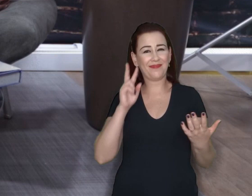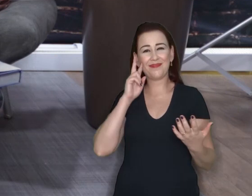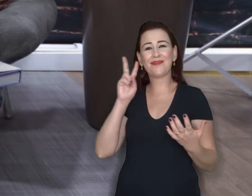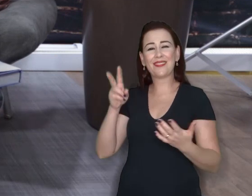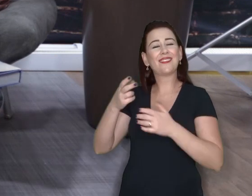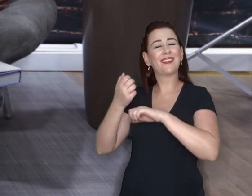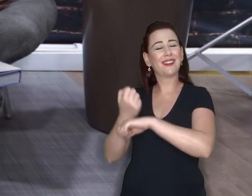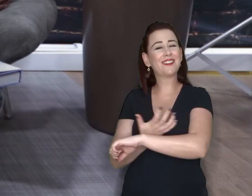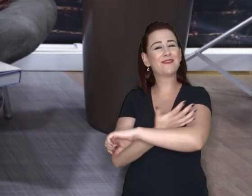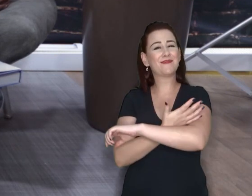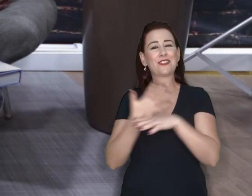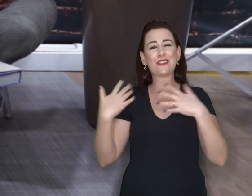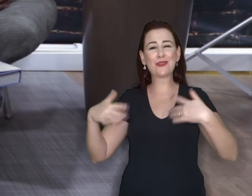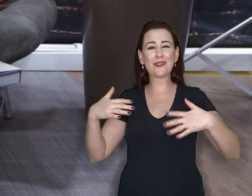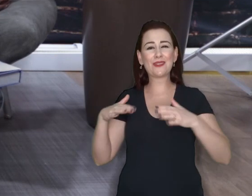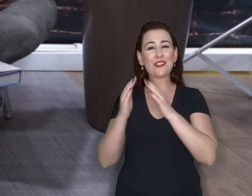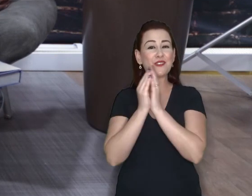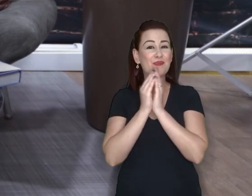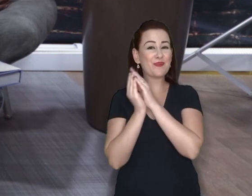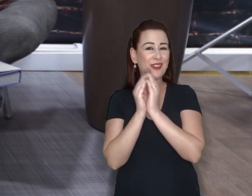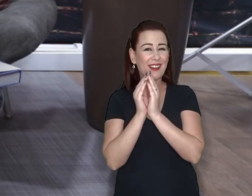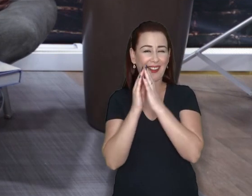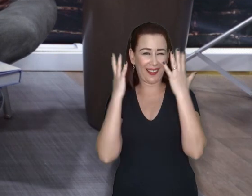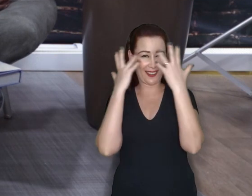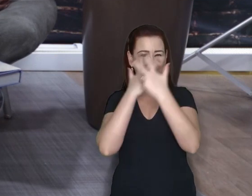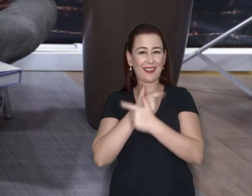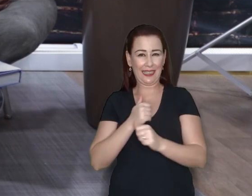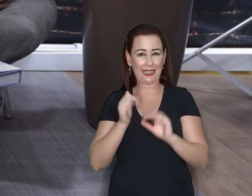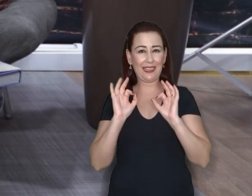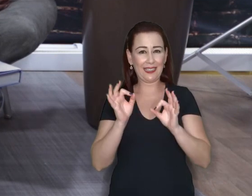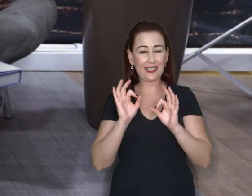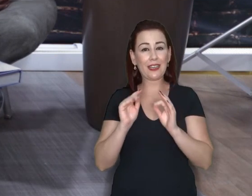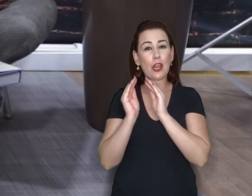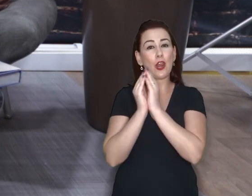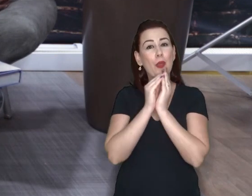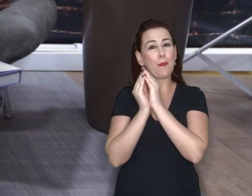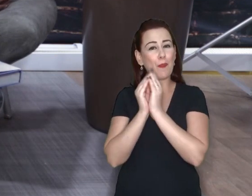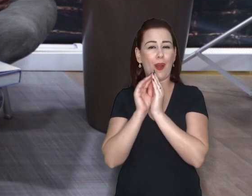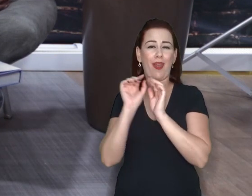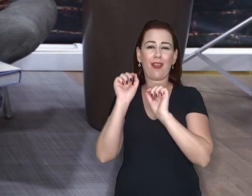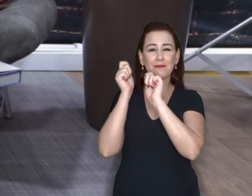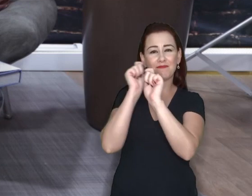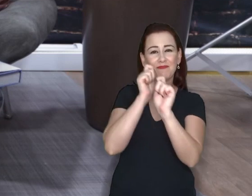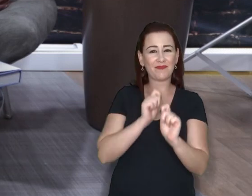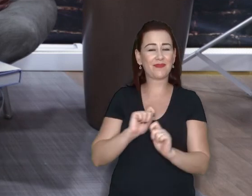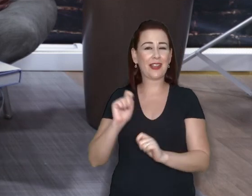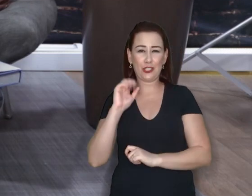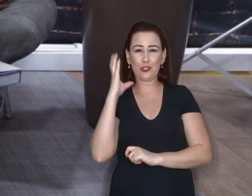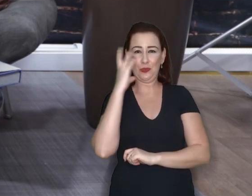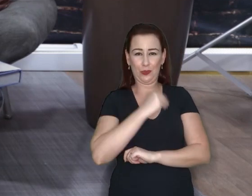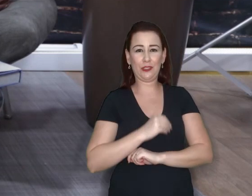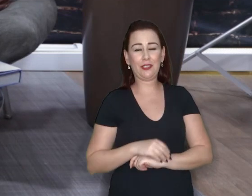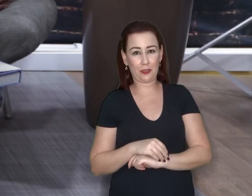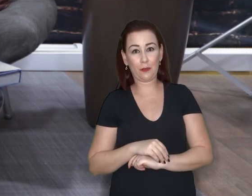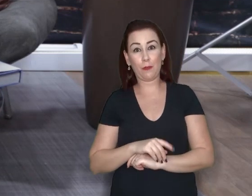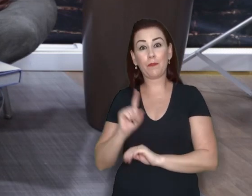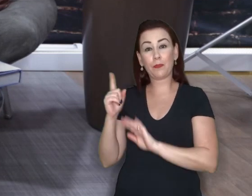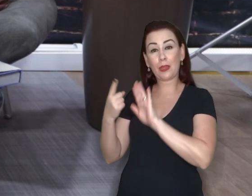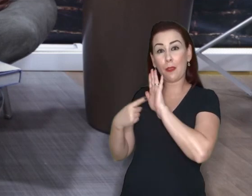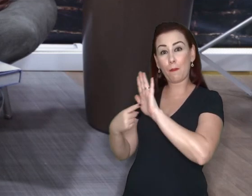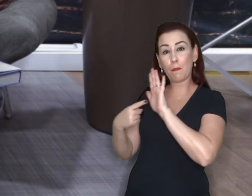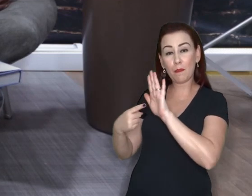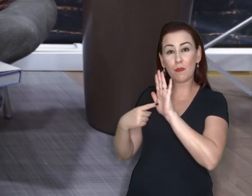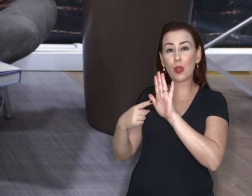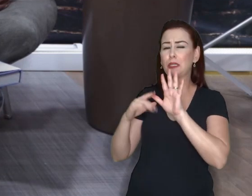Como a gente não se emocionar, né, Gugu, com a nossa bonequeira Marilene Brito, né? A bonequeira feirense. Realmente, viu, Marcinha? E todos